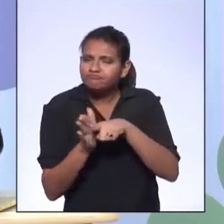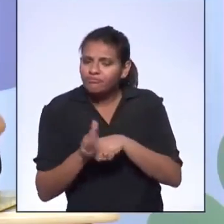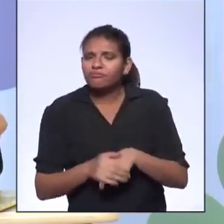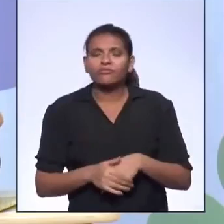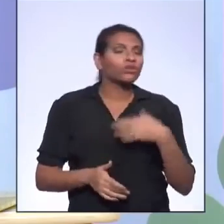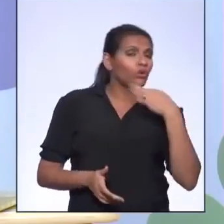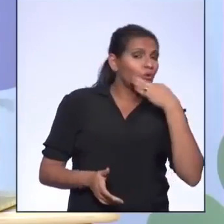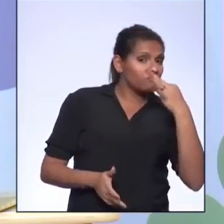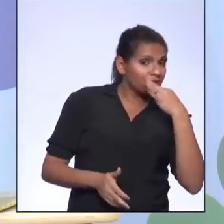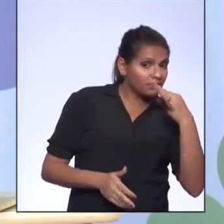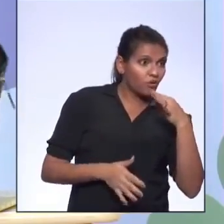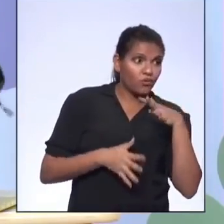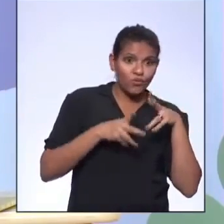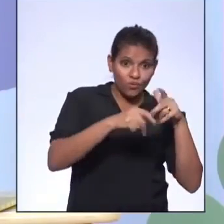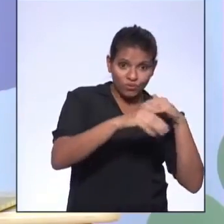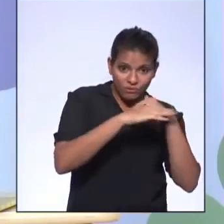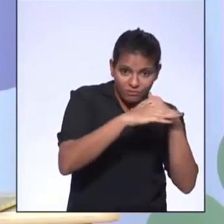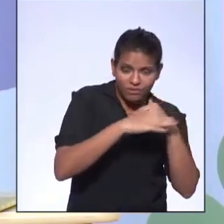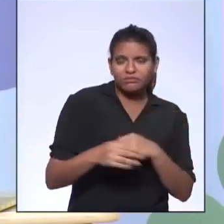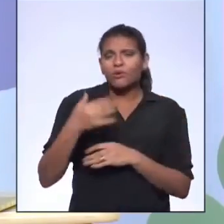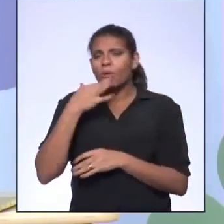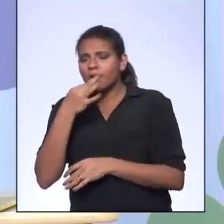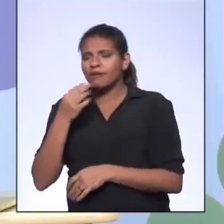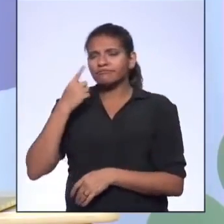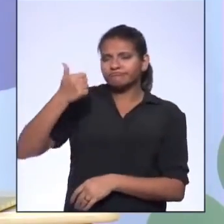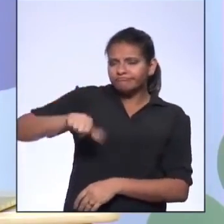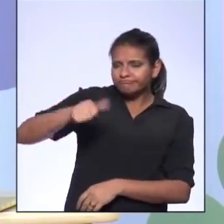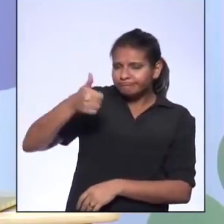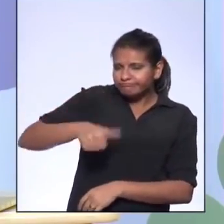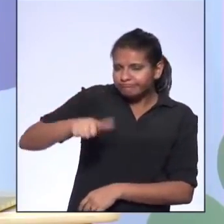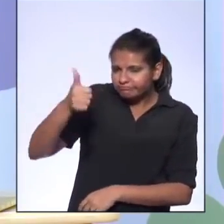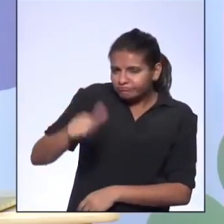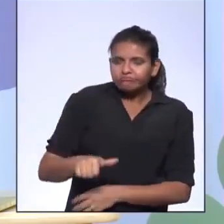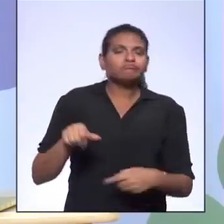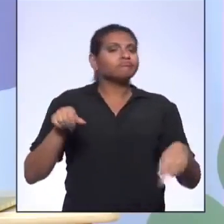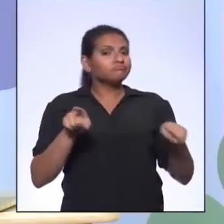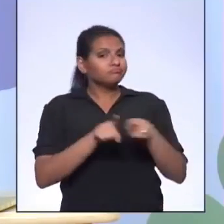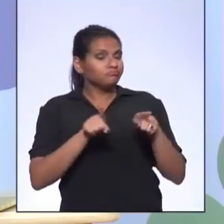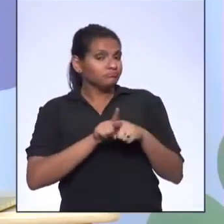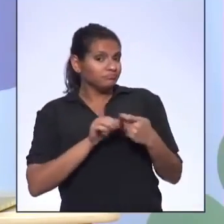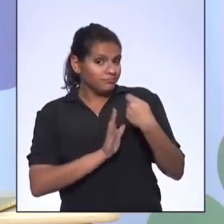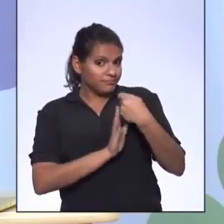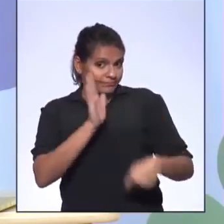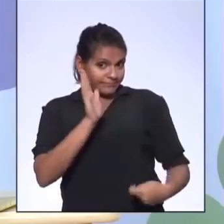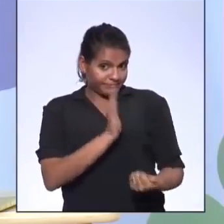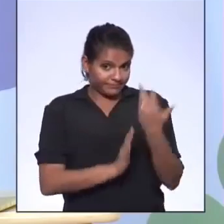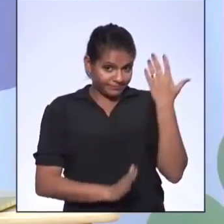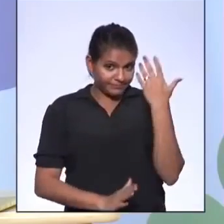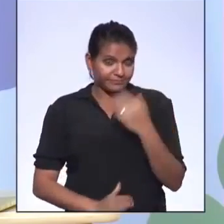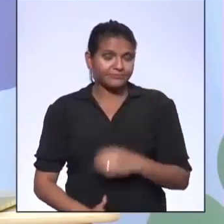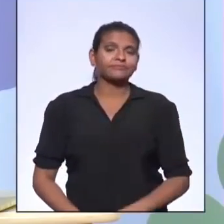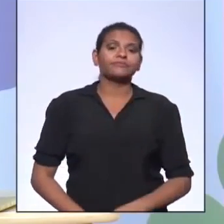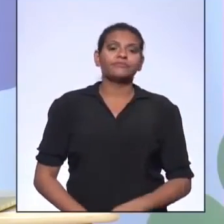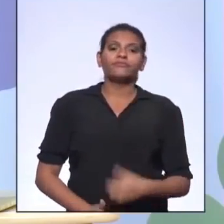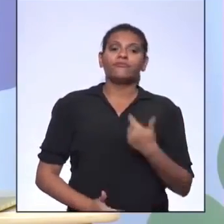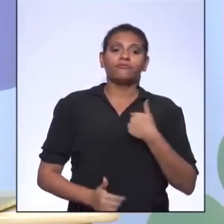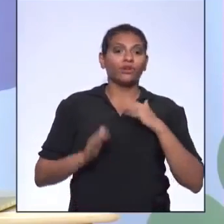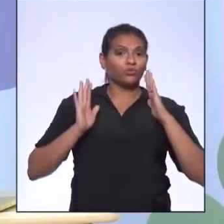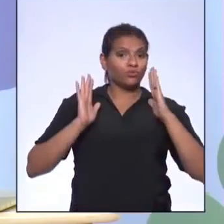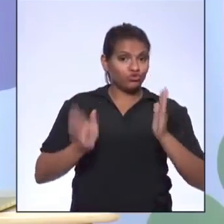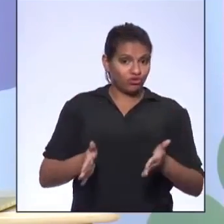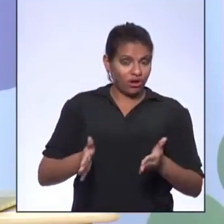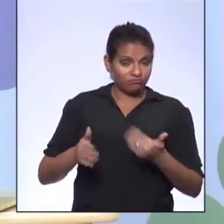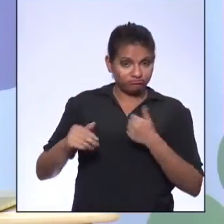senso crítico e para dar início ao nosso projeto de texto. Após eu ter colocado aí a proposta de redação,